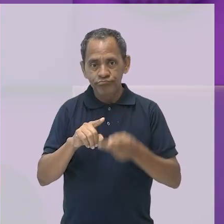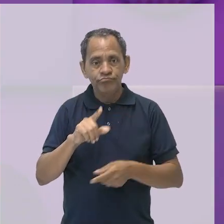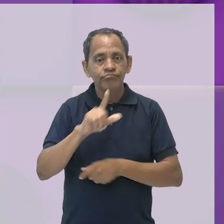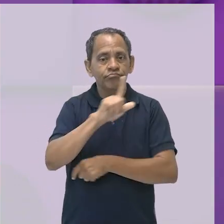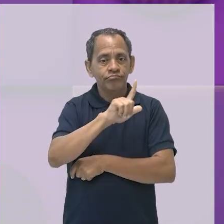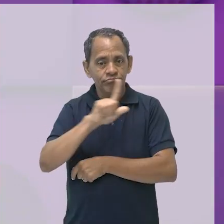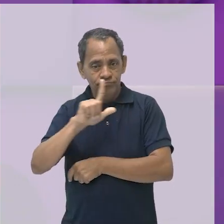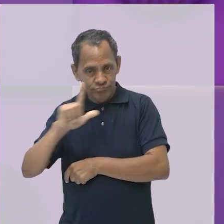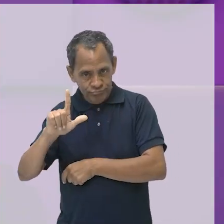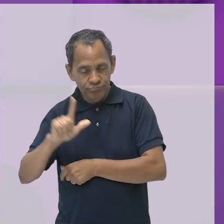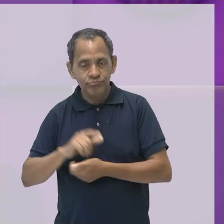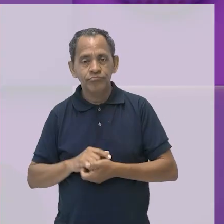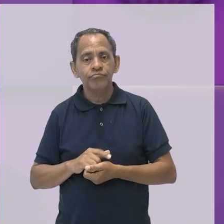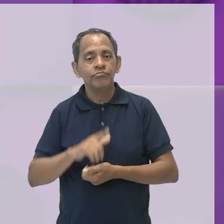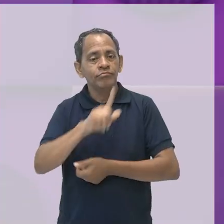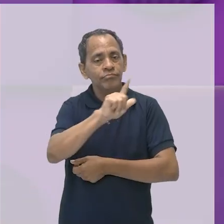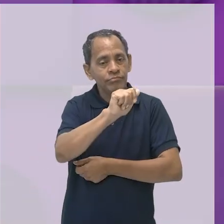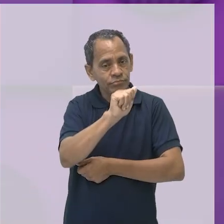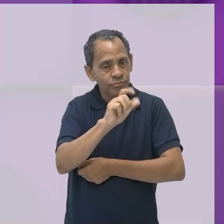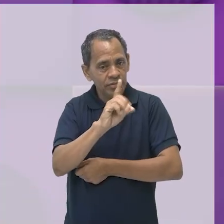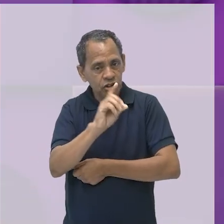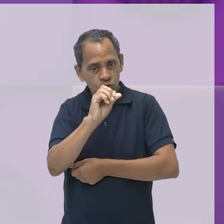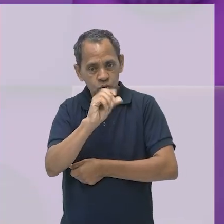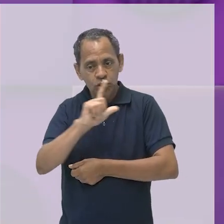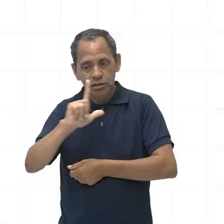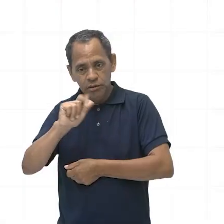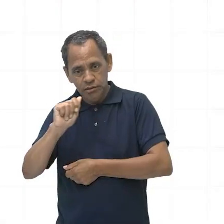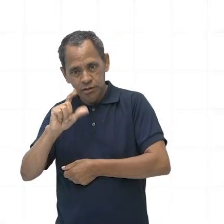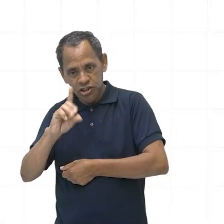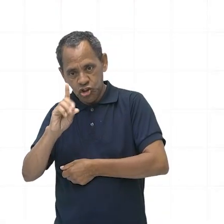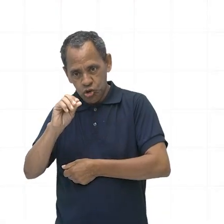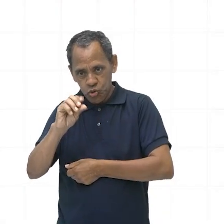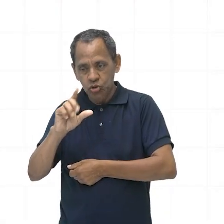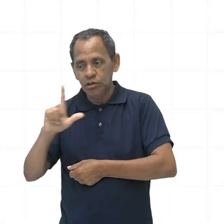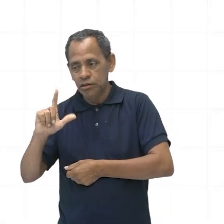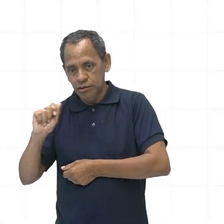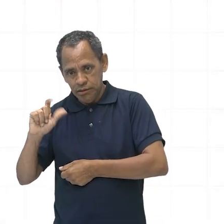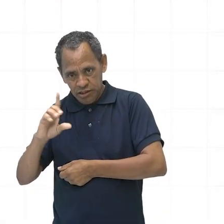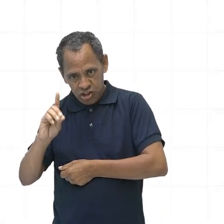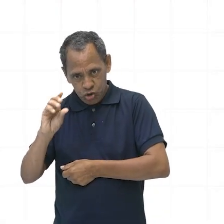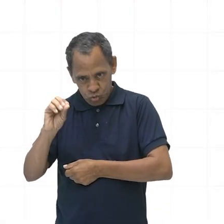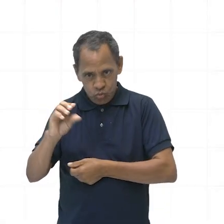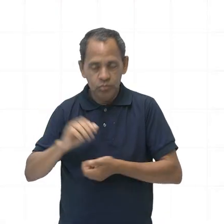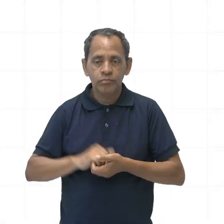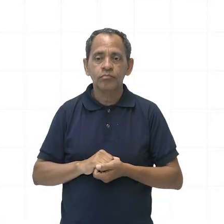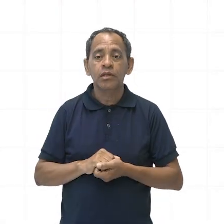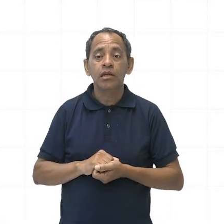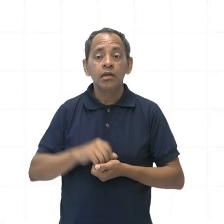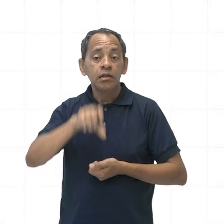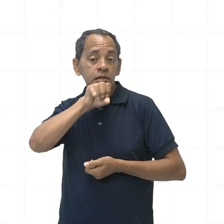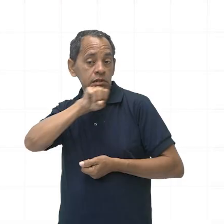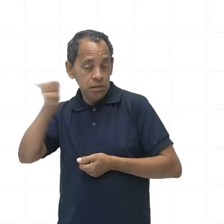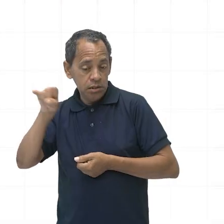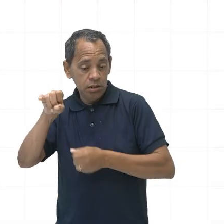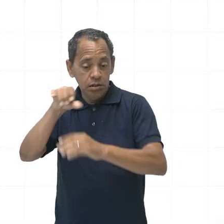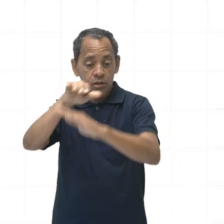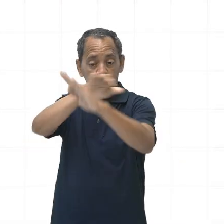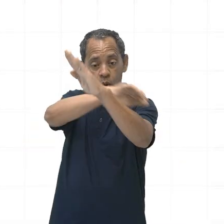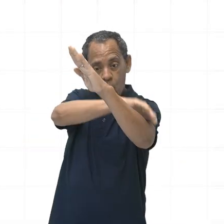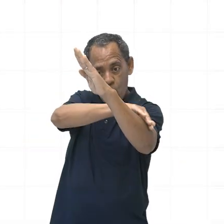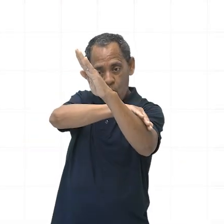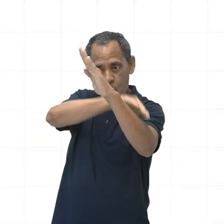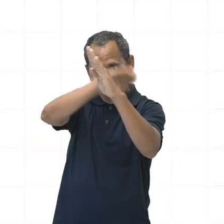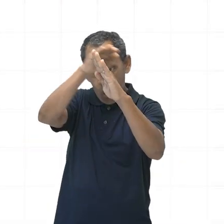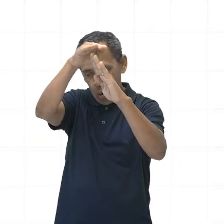justamente lado, lado, lado, tá bom? Então, acompanhe. Se os 3 lados de um